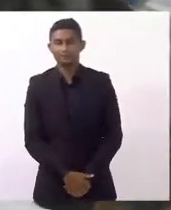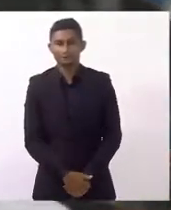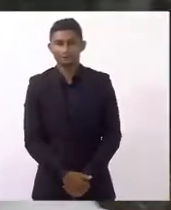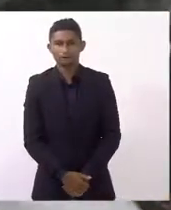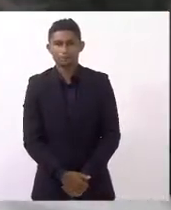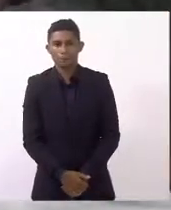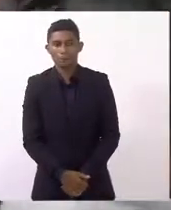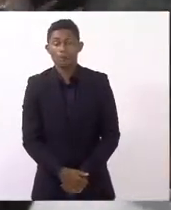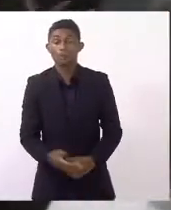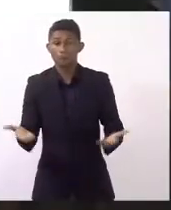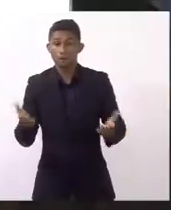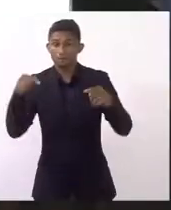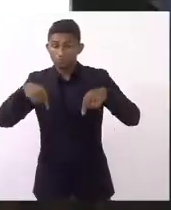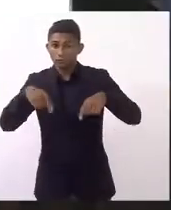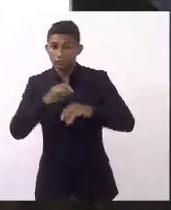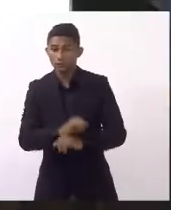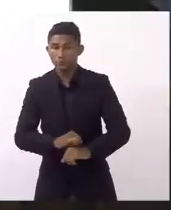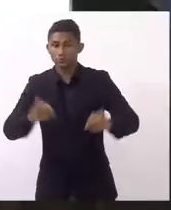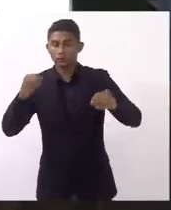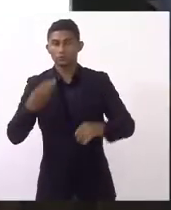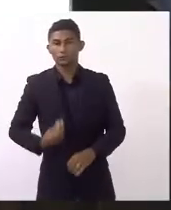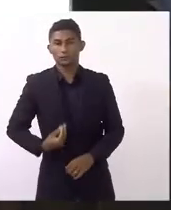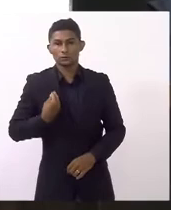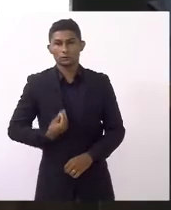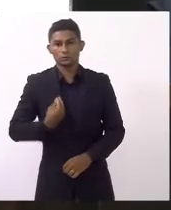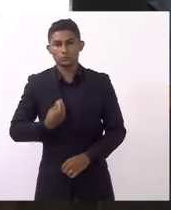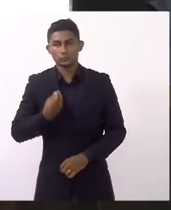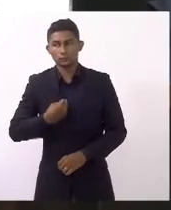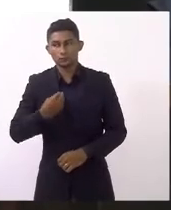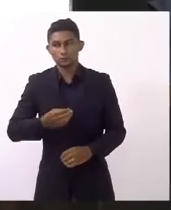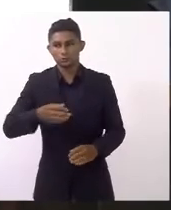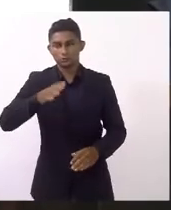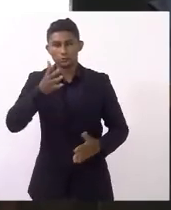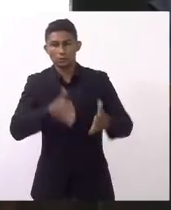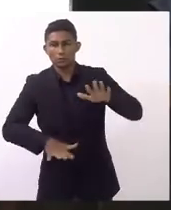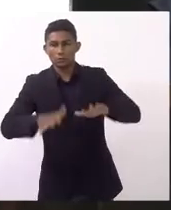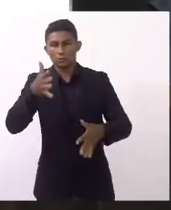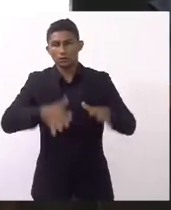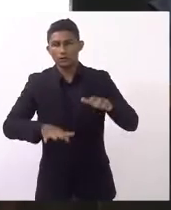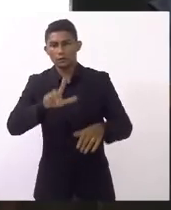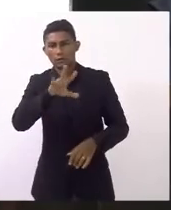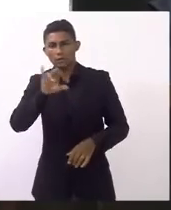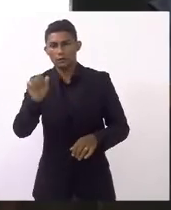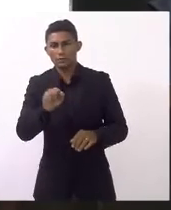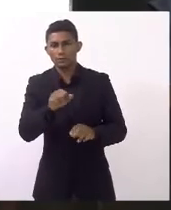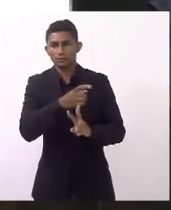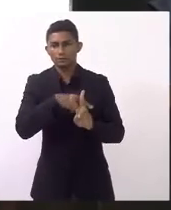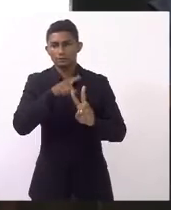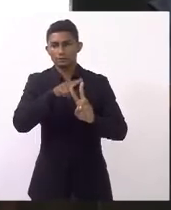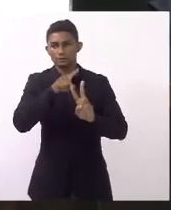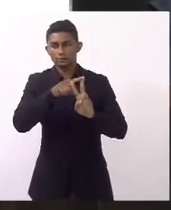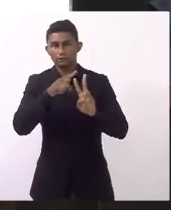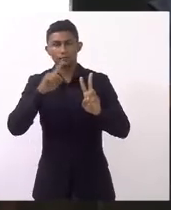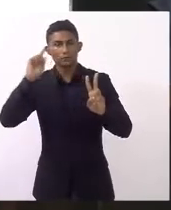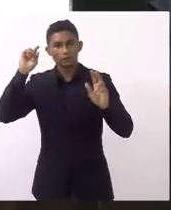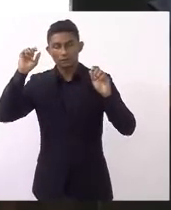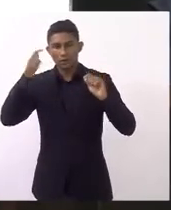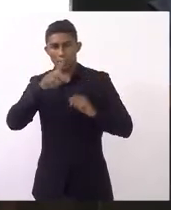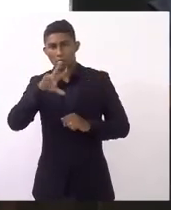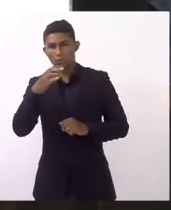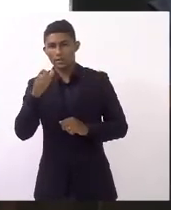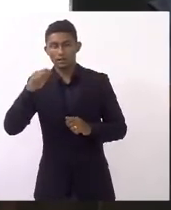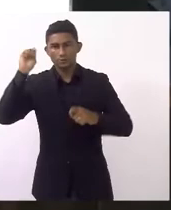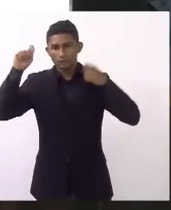gostaria de anunciar a presença do órgão Luiz daí a Lúcia de Oxum daí a Catiúcia